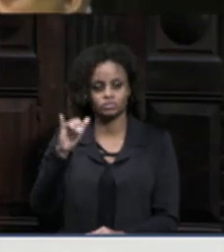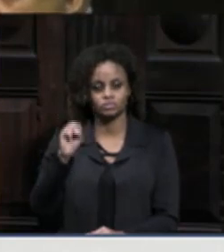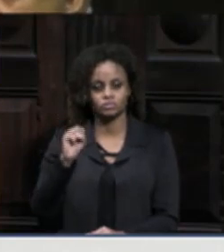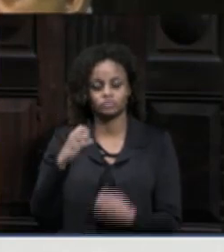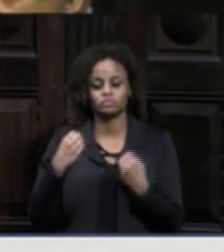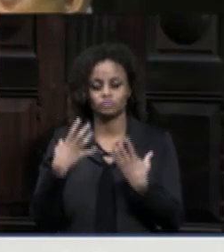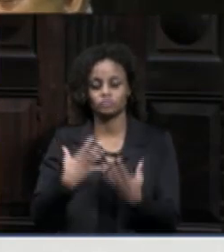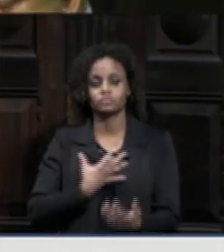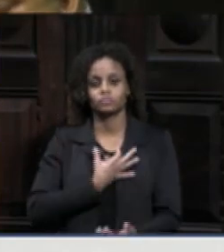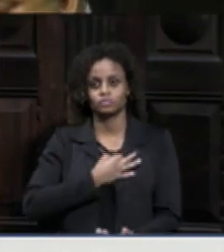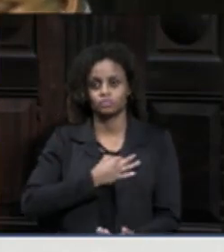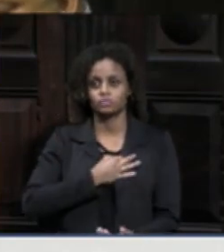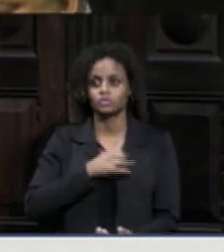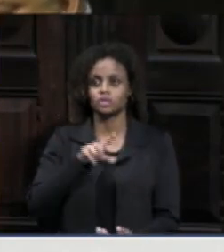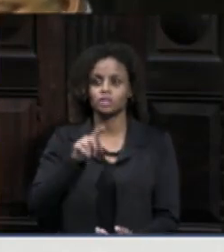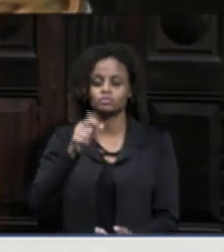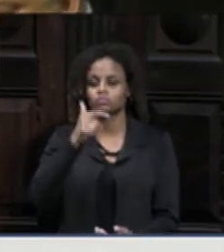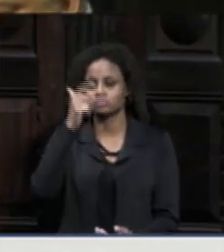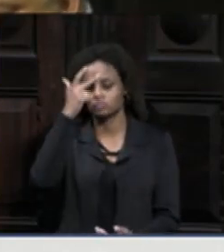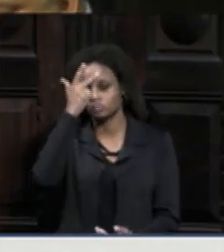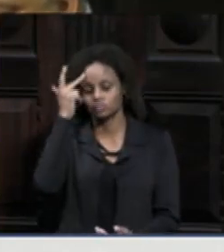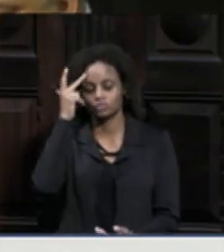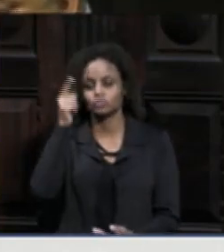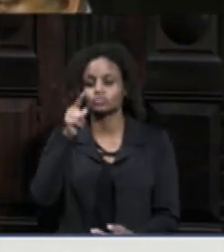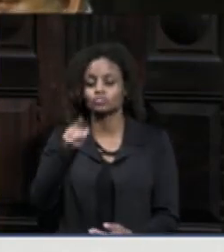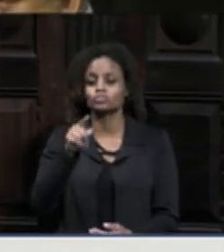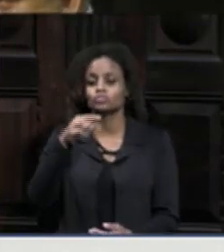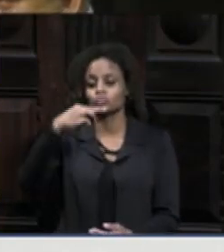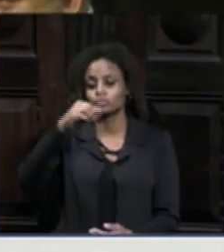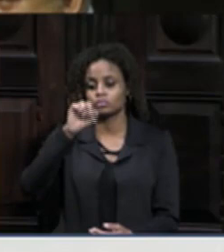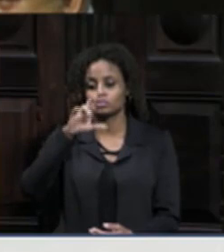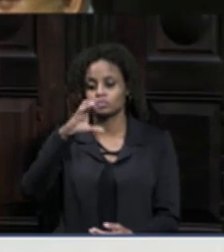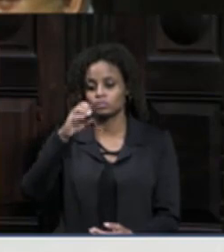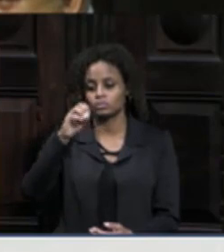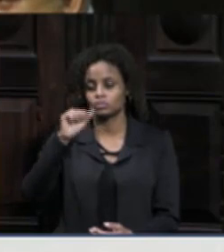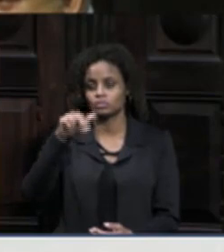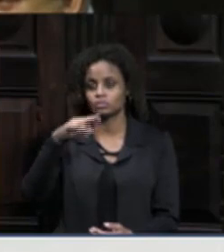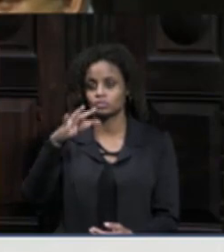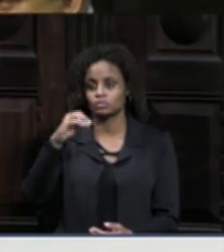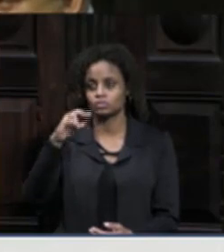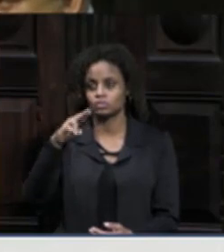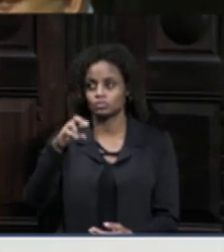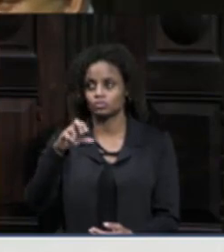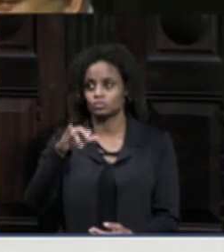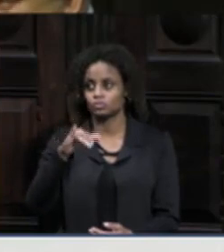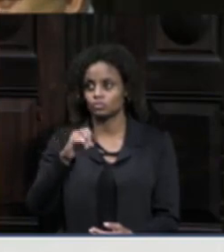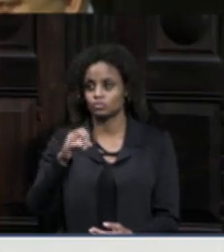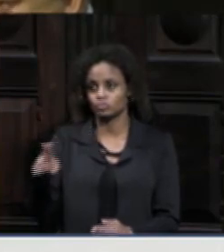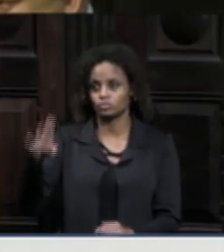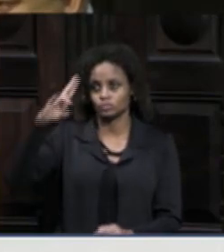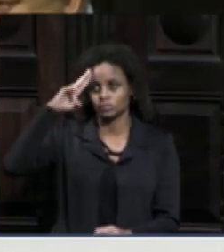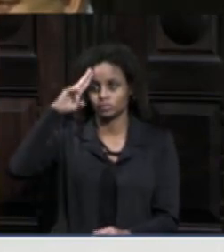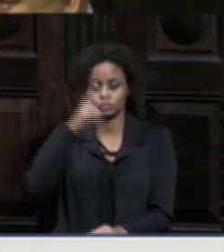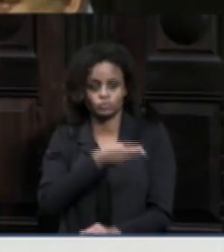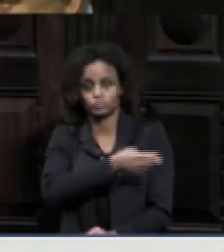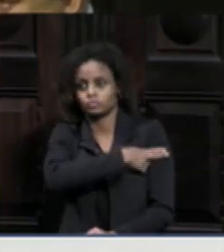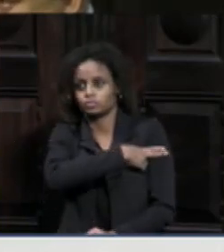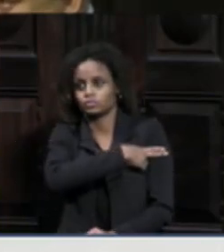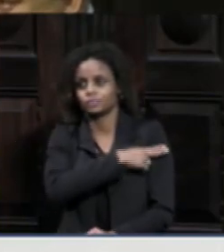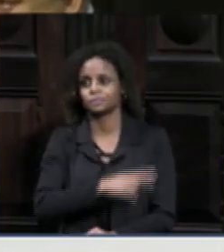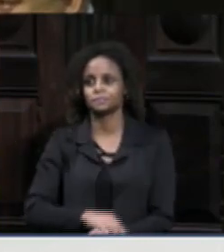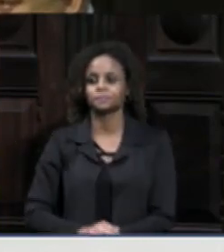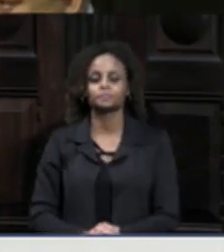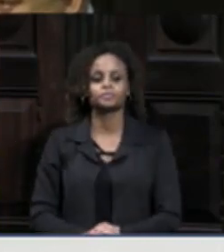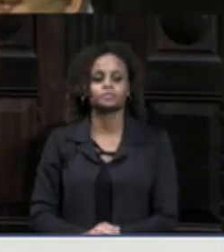Marco Antônio Ribeiro da Silva, segundo sargento da Polícia Militar do Estado do Rio de Janeiro. Parecer da Comissão de Normas Internas e Proposições